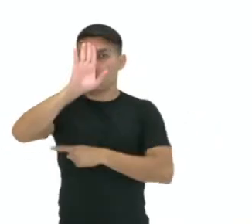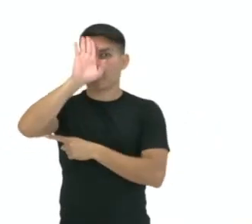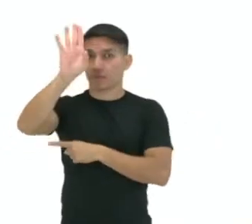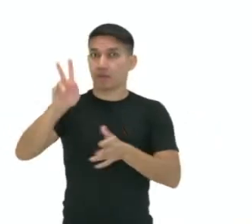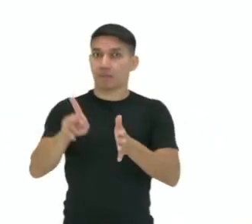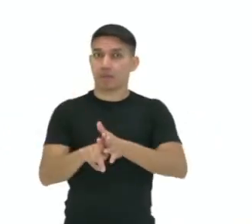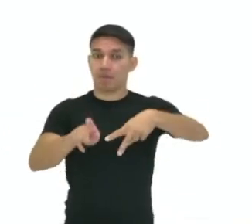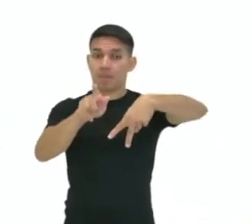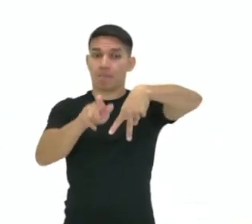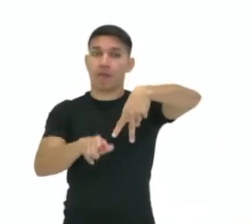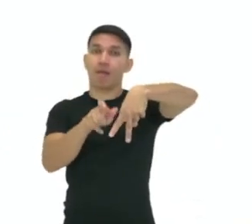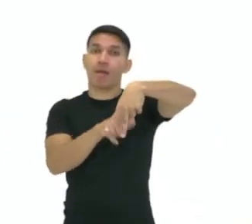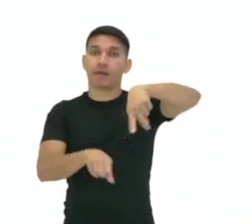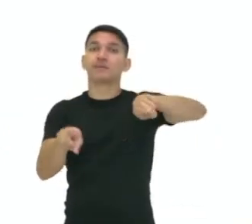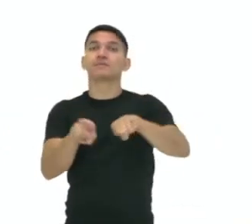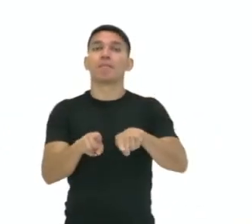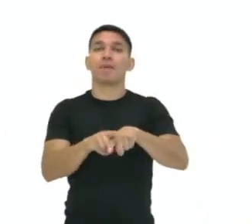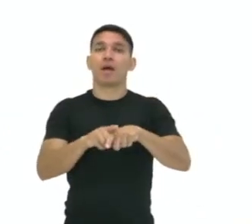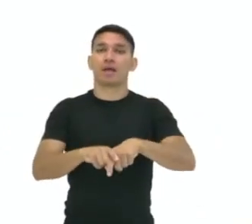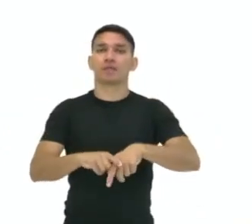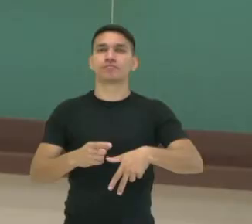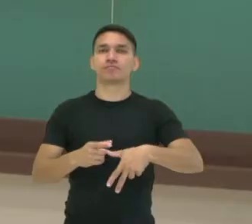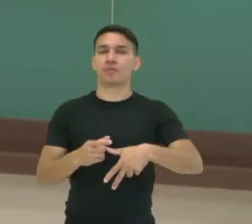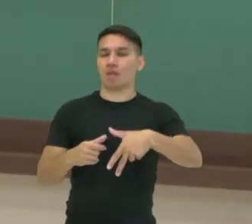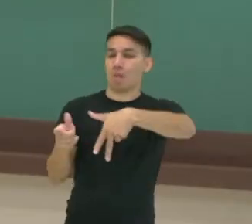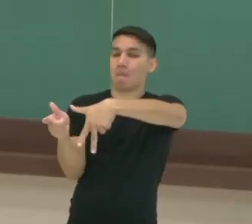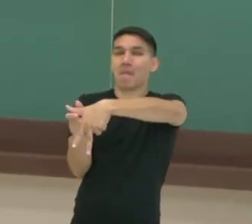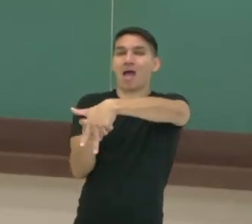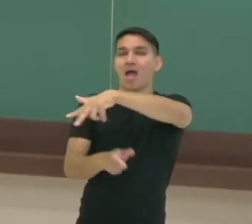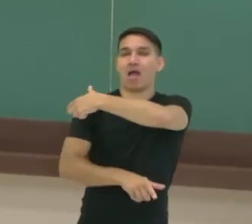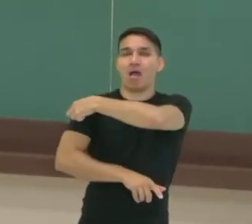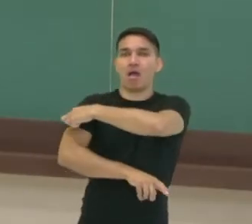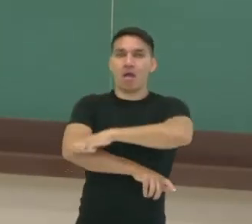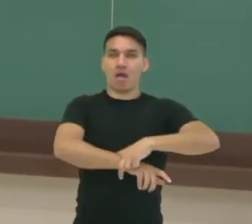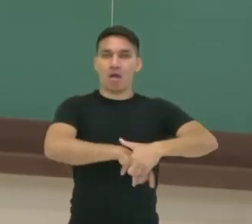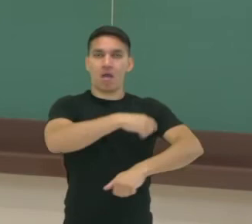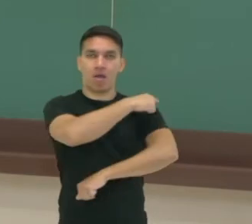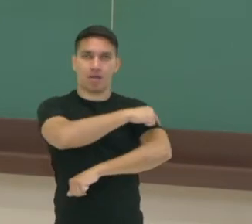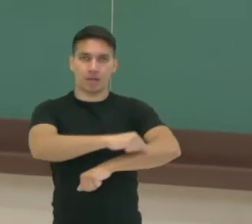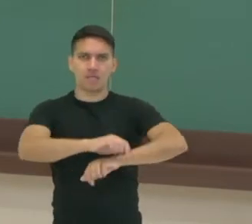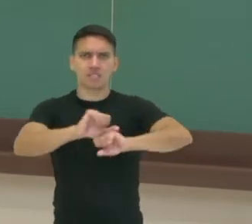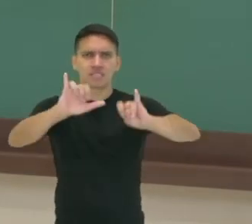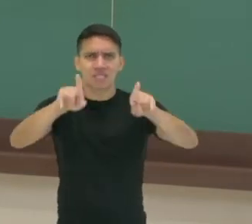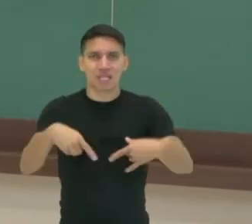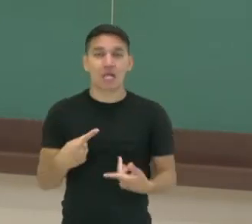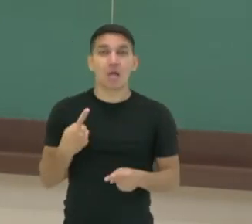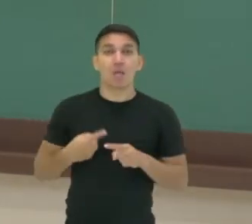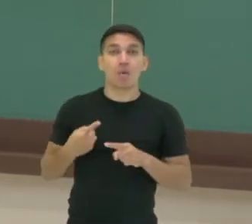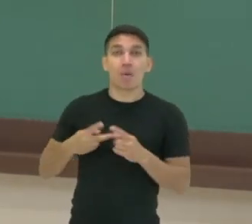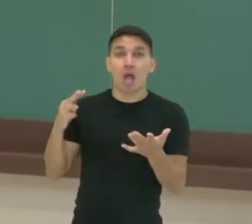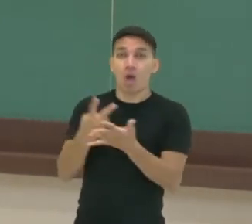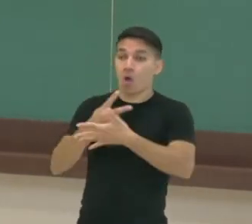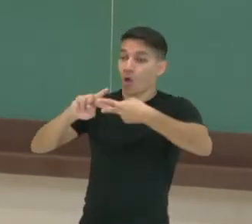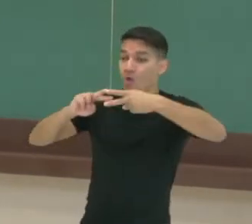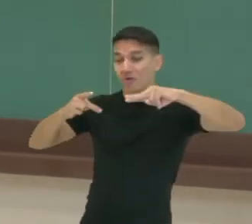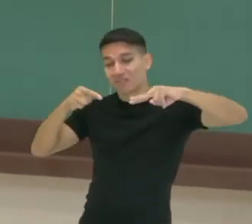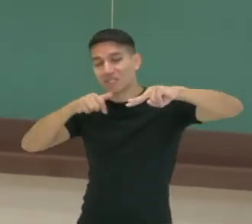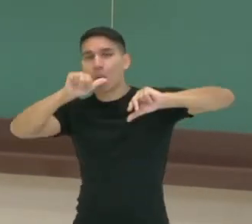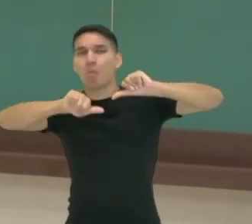e dos braços. Então, se é uma doença genética, a pessoa já nasce com essa